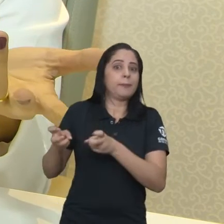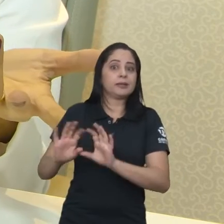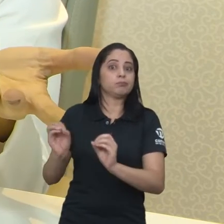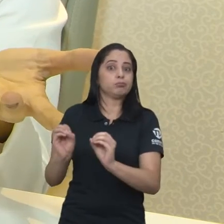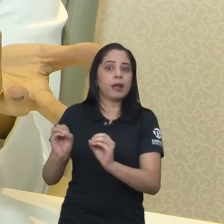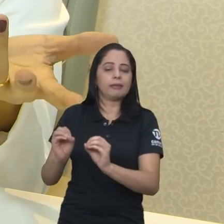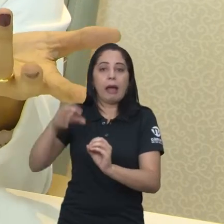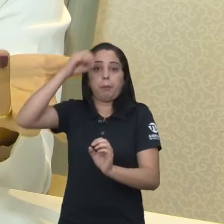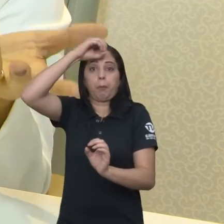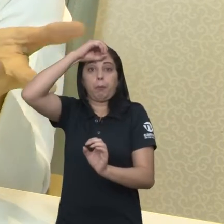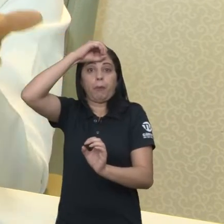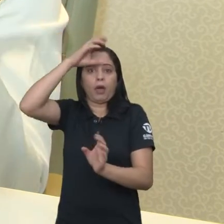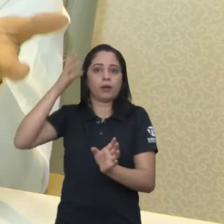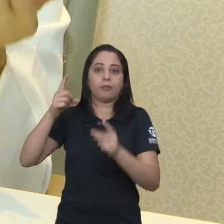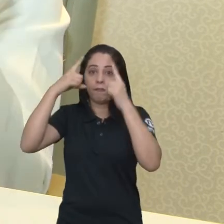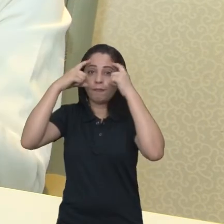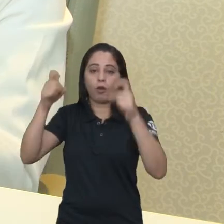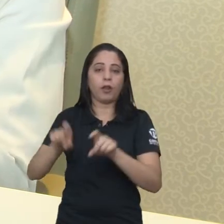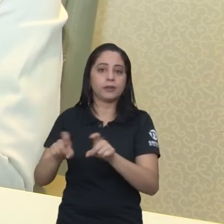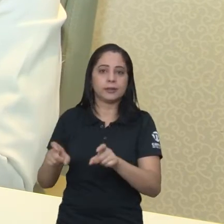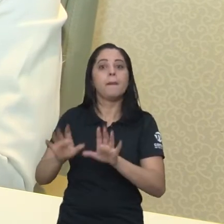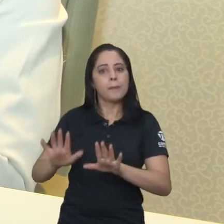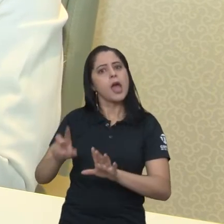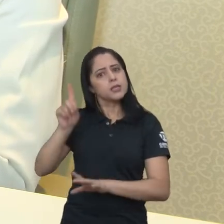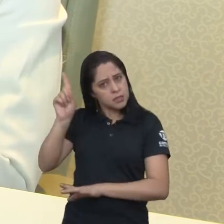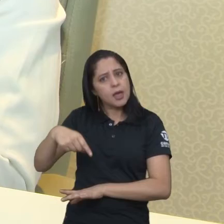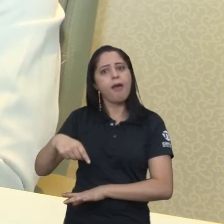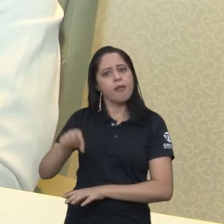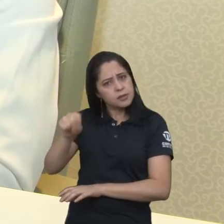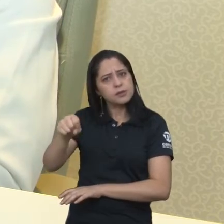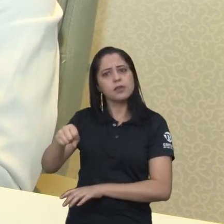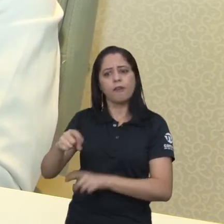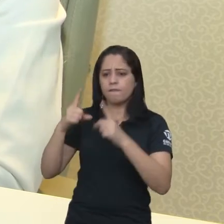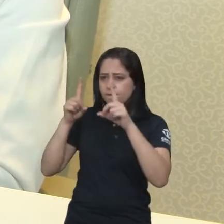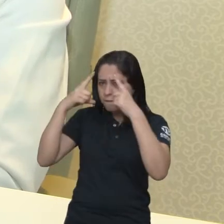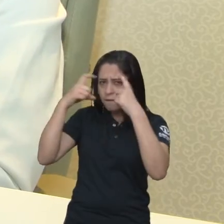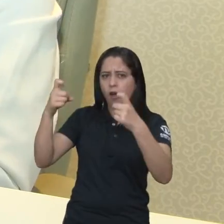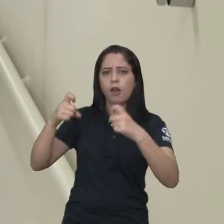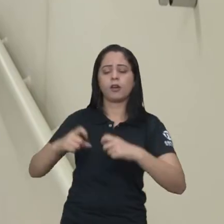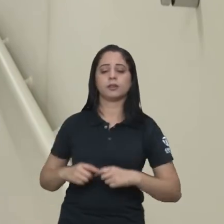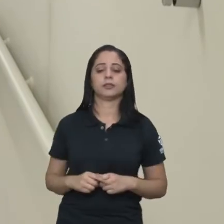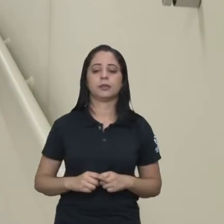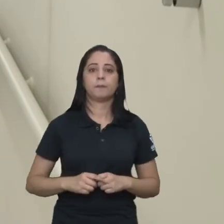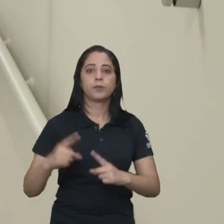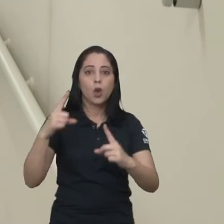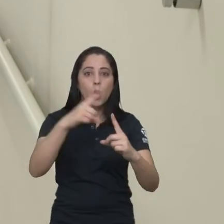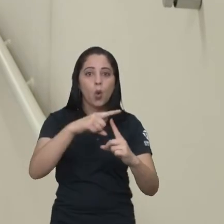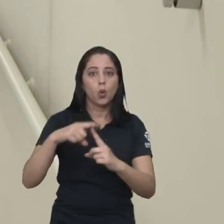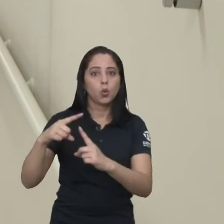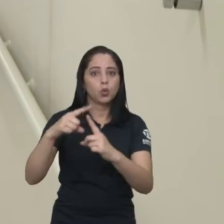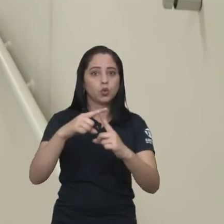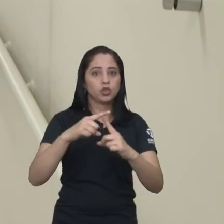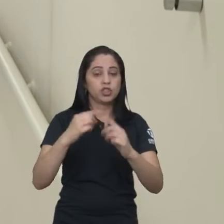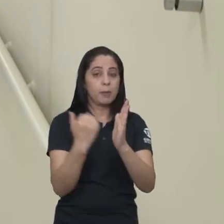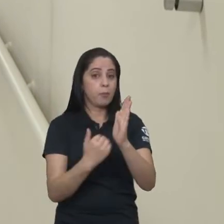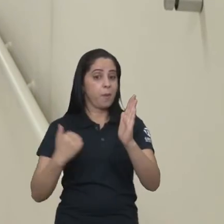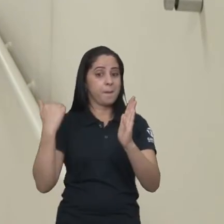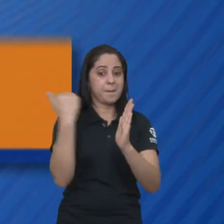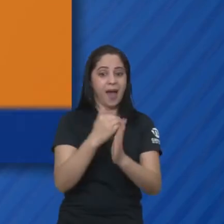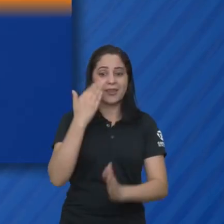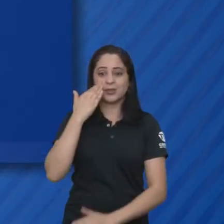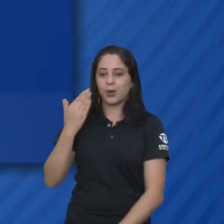violência obstétrica, né? Mas pode ser considerado uma violência obstétrica, sim. Tá? Os tipos mais comuns de